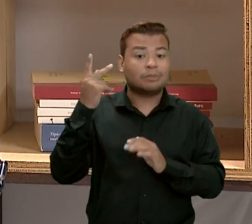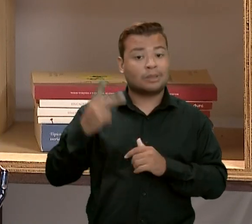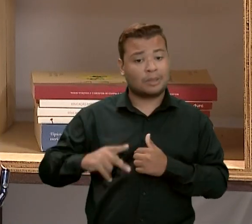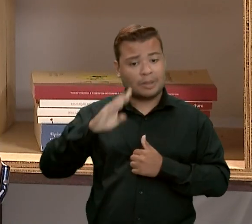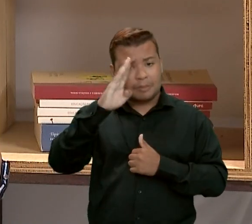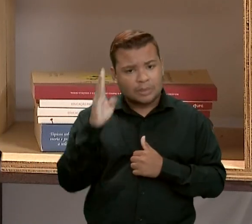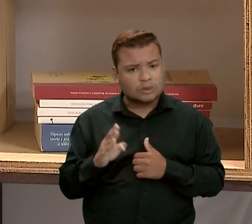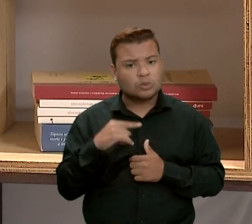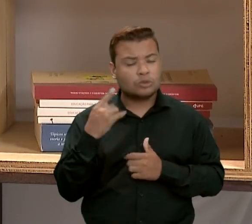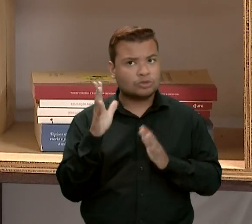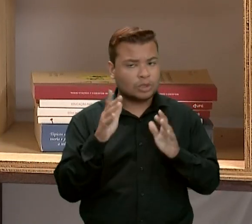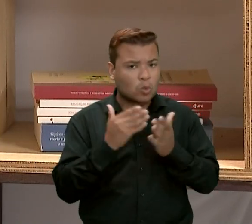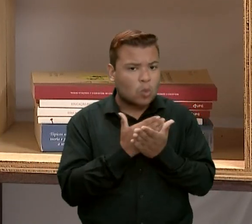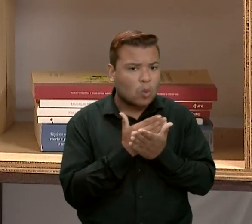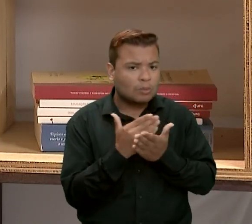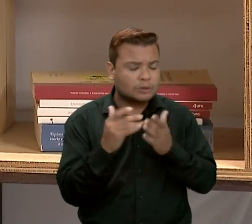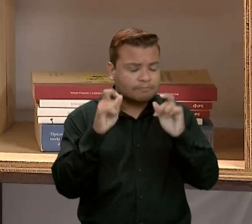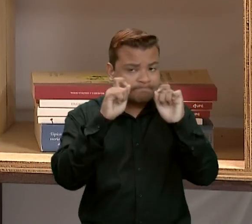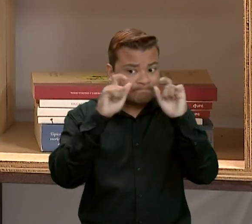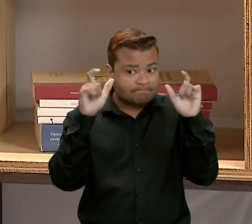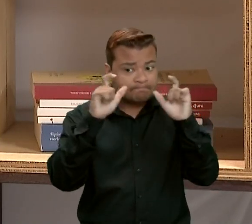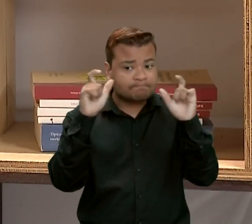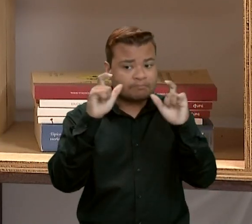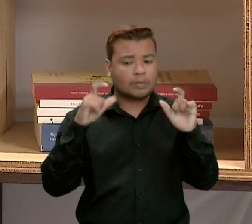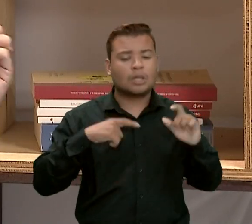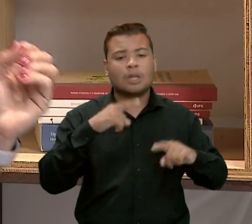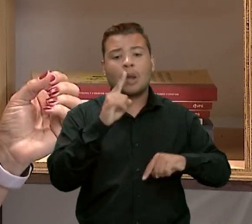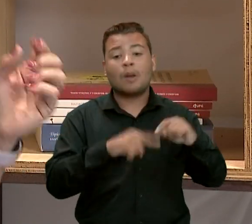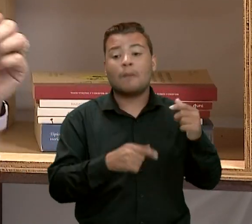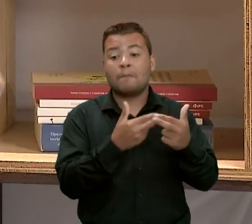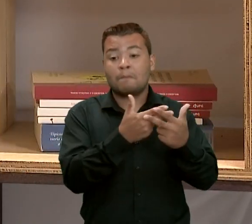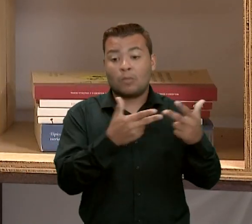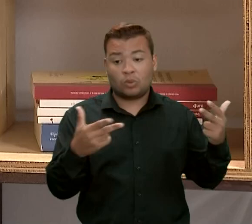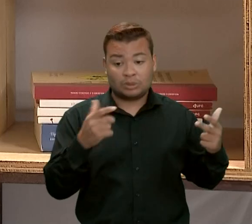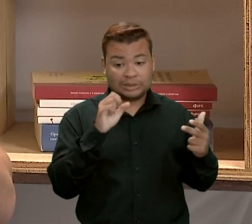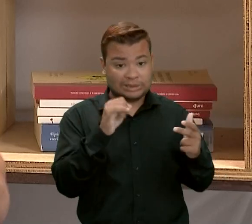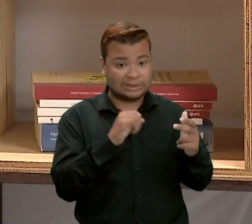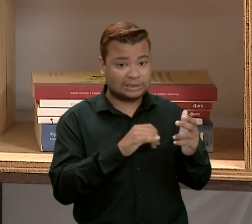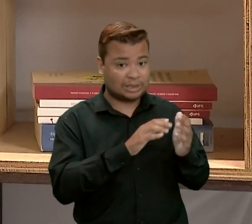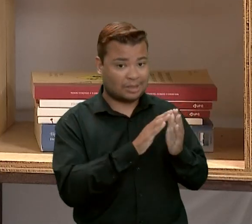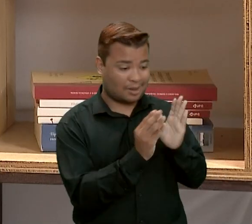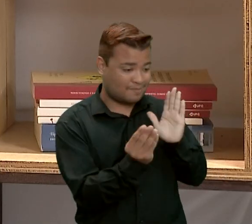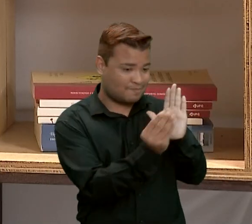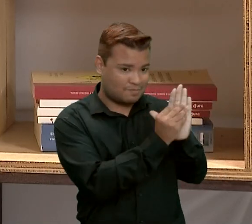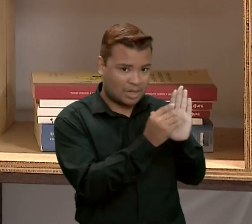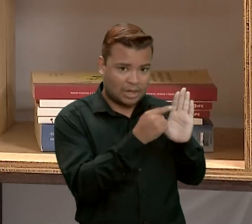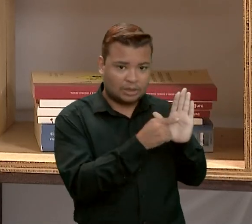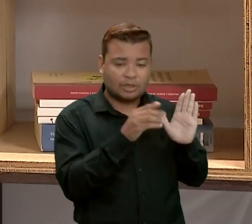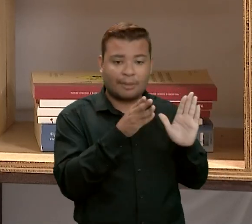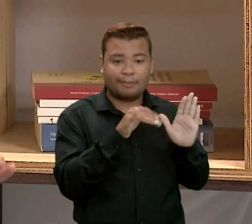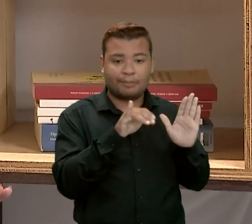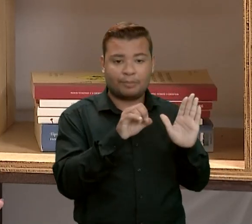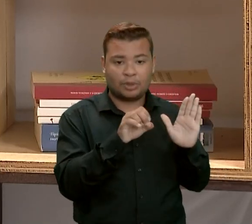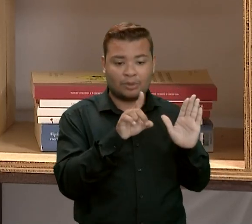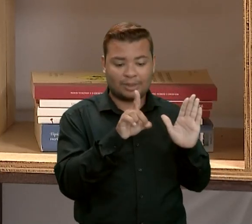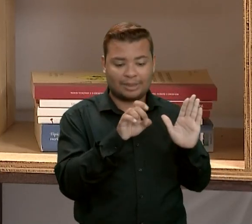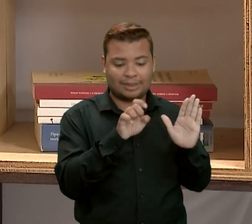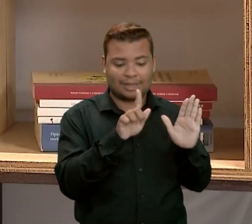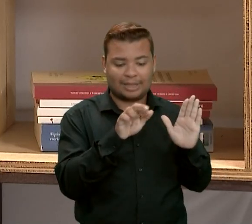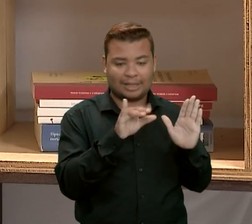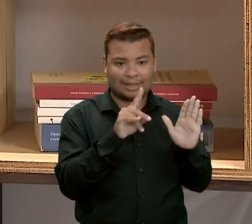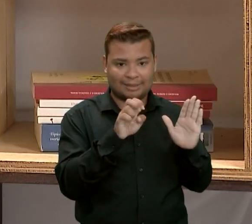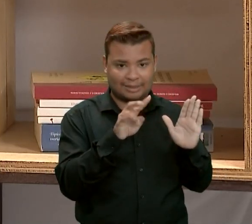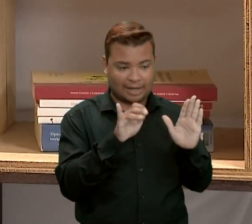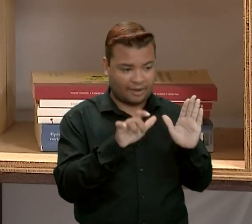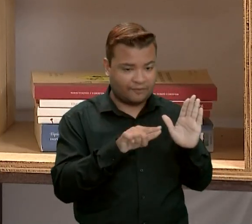se atentar para isso, existem muitos produtos que, se a embalagem não for biodegradável, os consumidores já pararam de